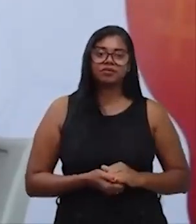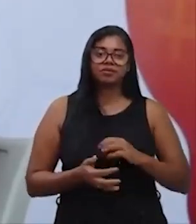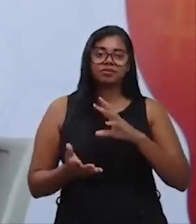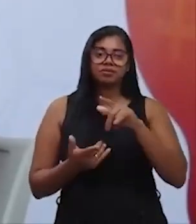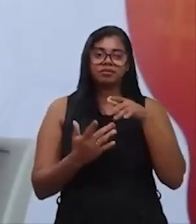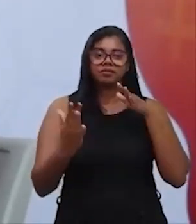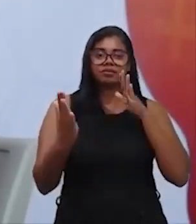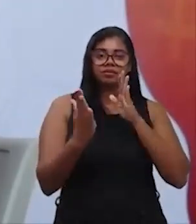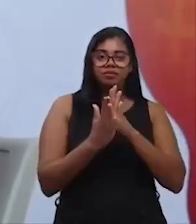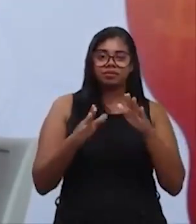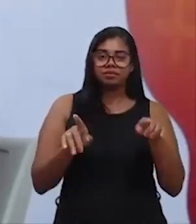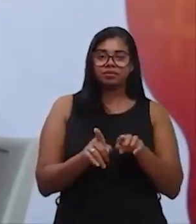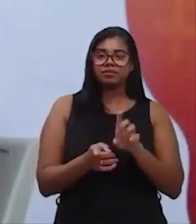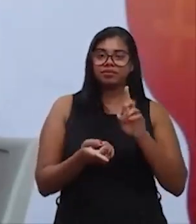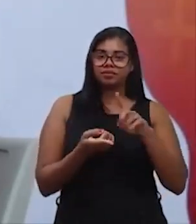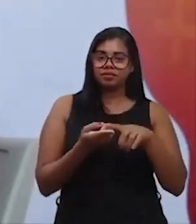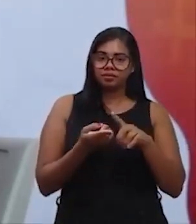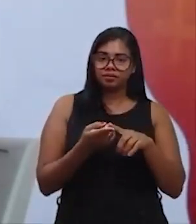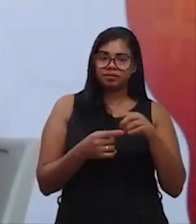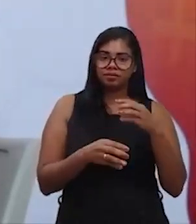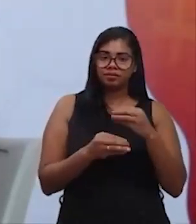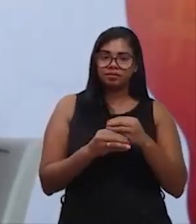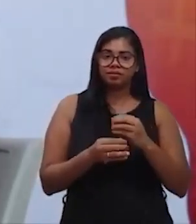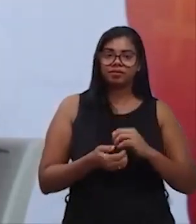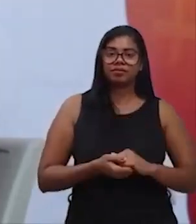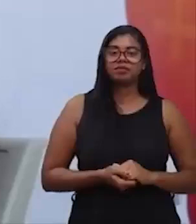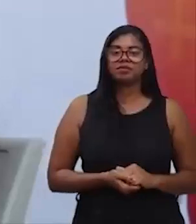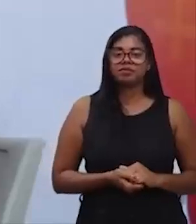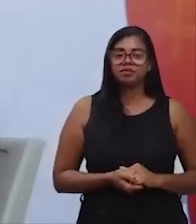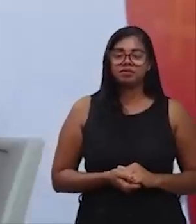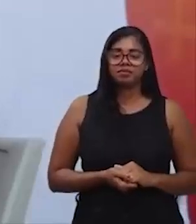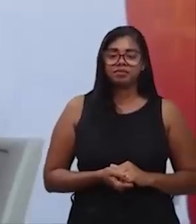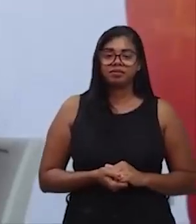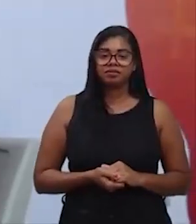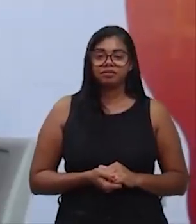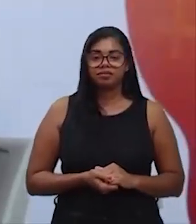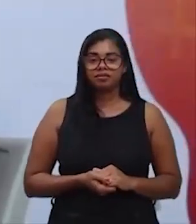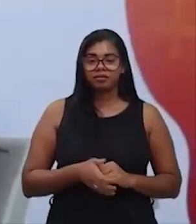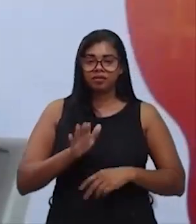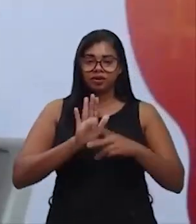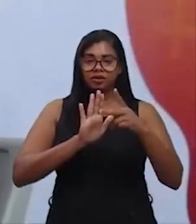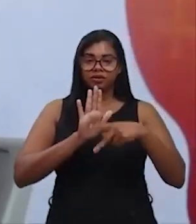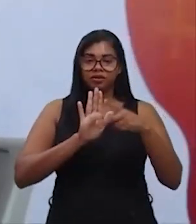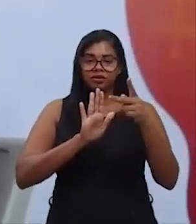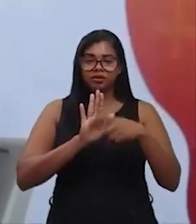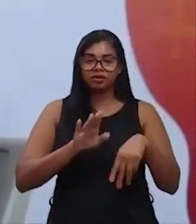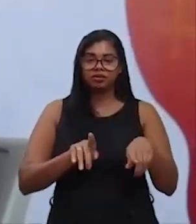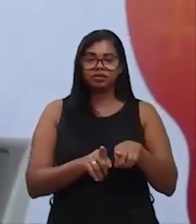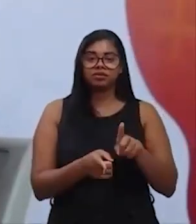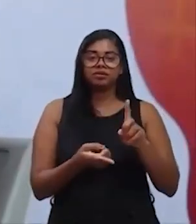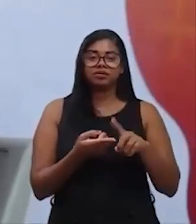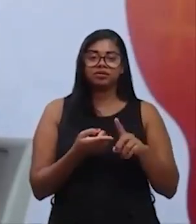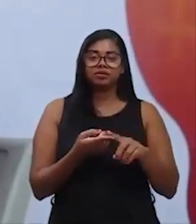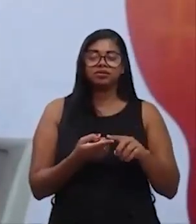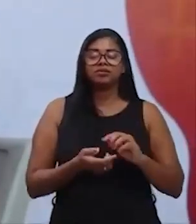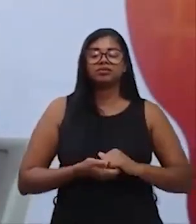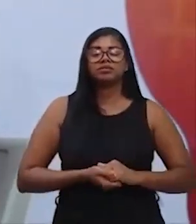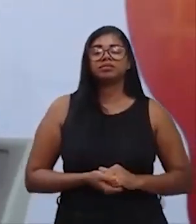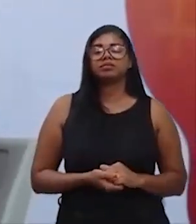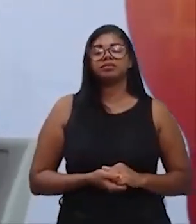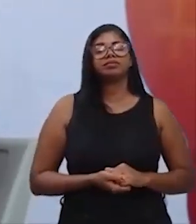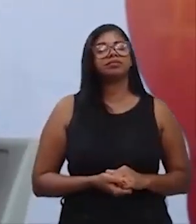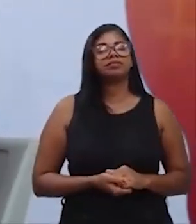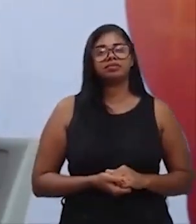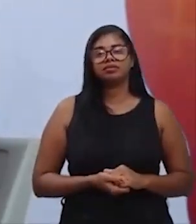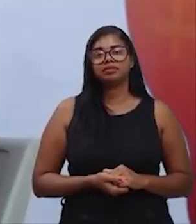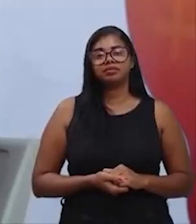já encarou uma folha, uma tela em branco para você começar a desenvolver um projeto. E aí, como é mais simples, e isso faz